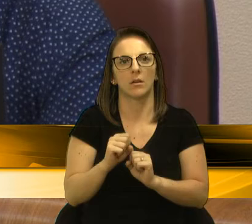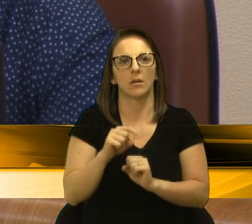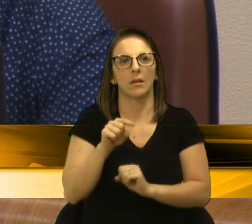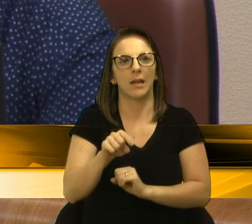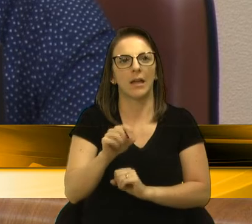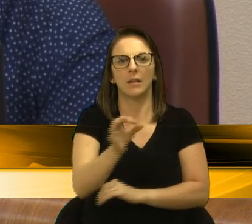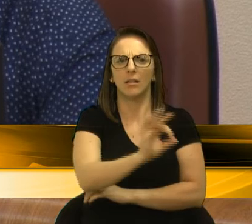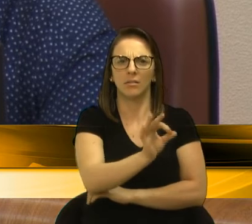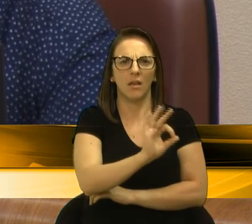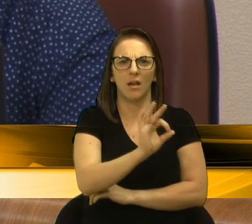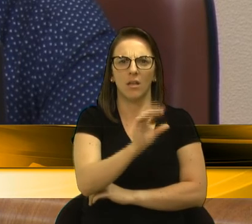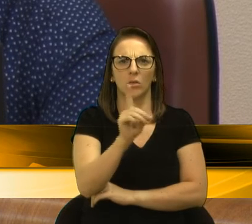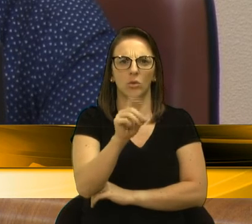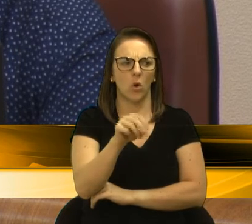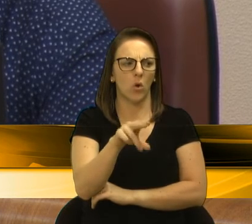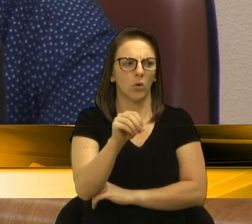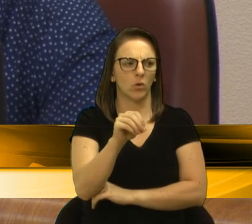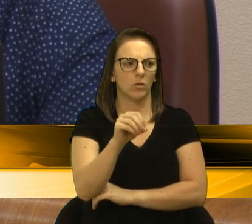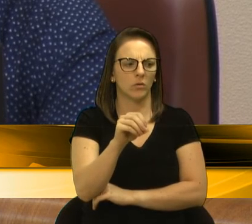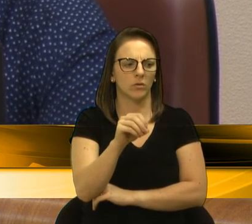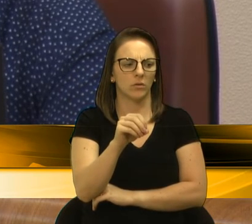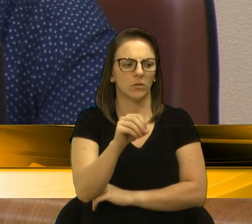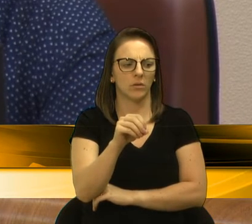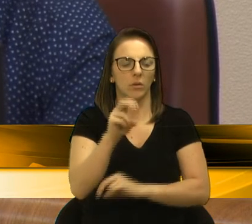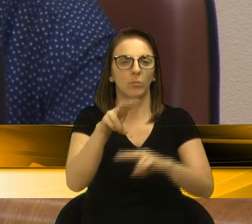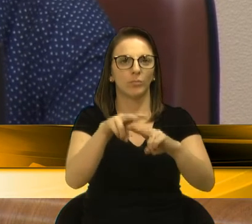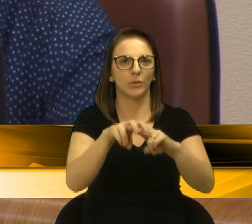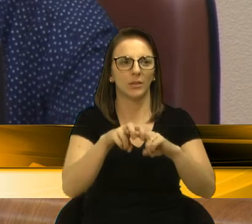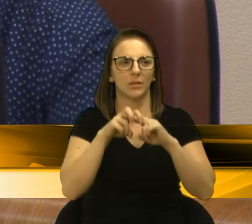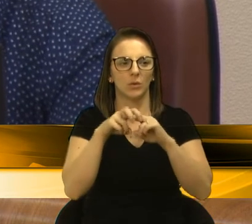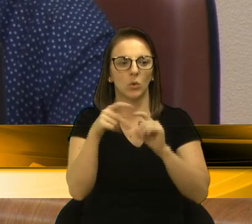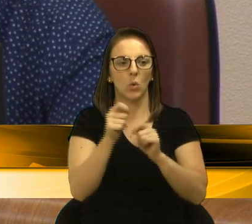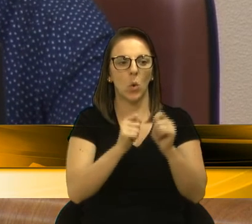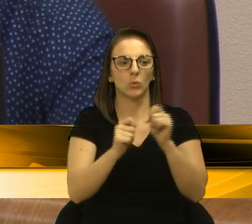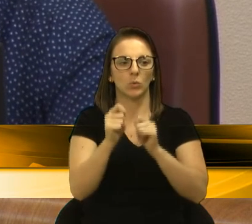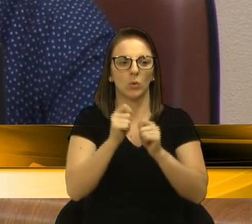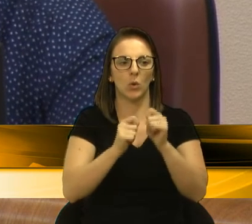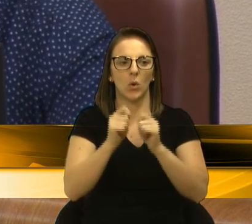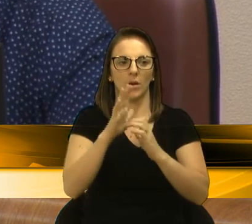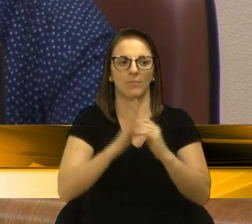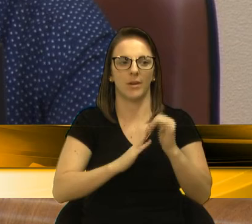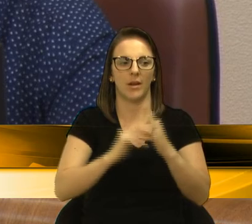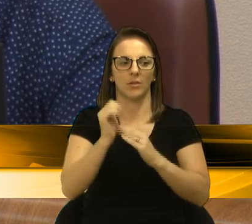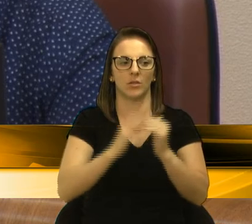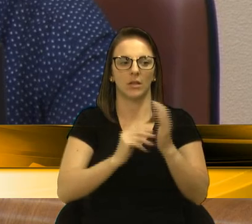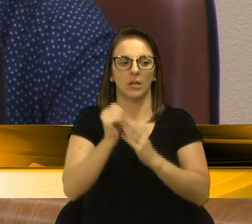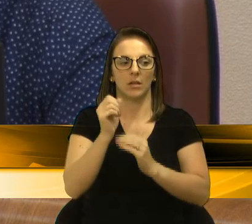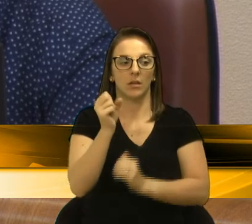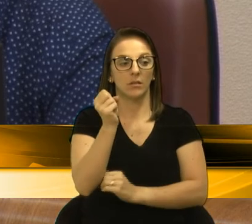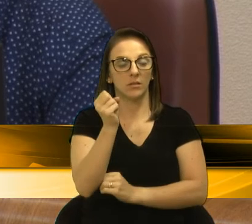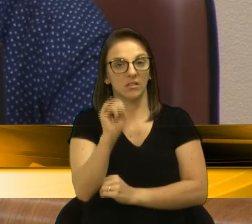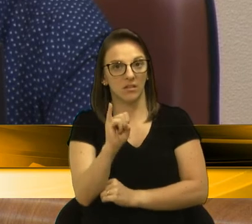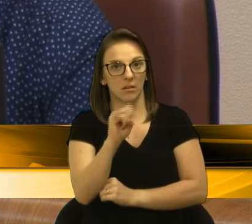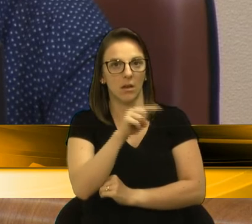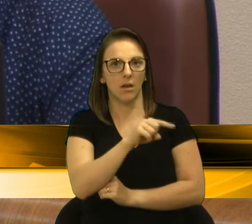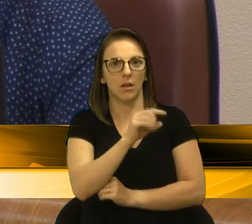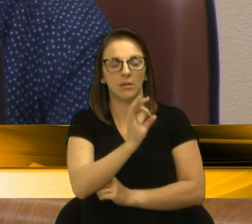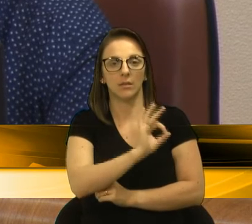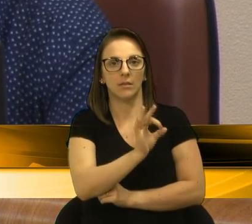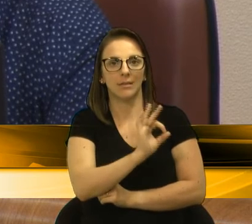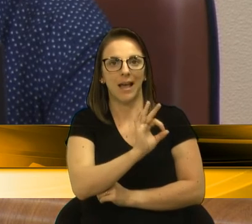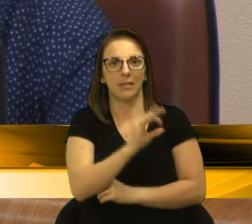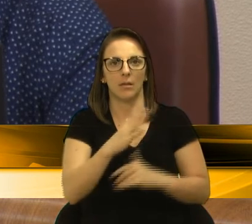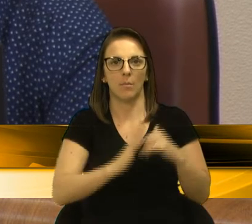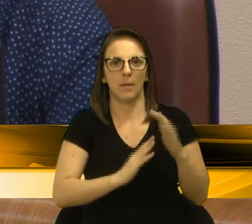quem não é proprietário, daí os controles de sua ação. Se ele, por outro lado, deixar de agir quando por lei